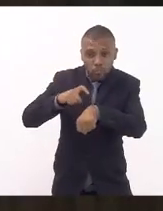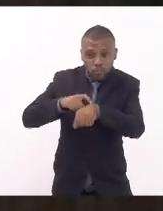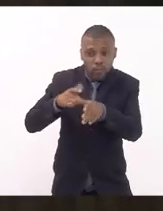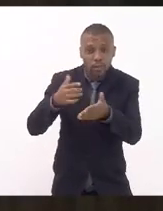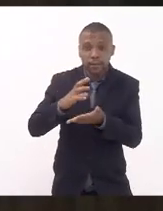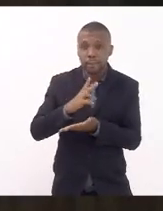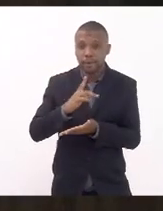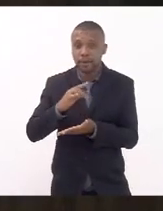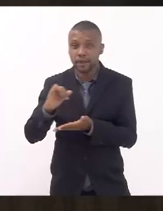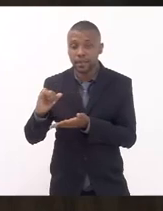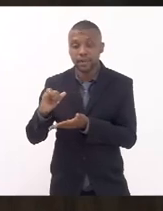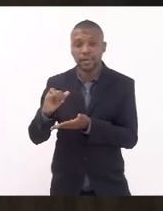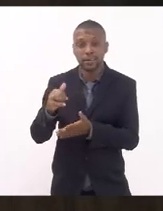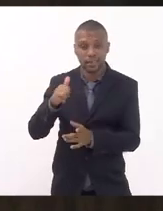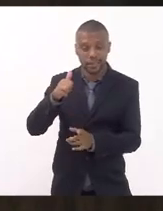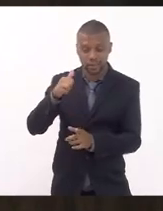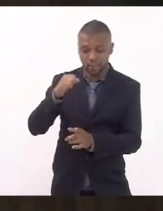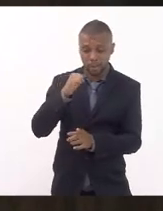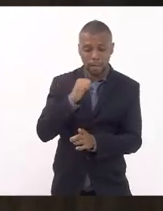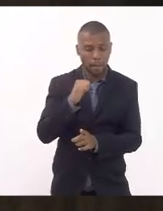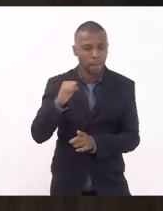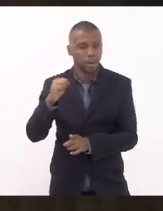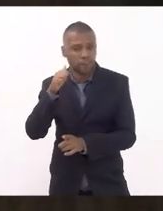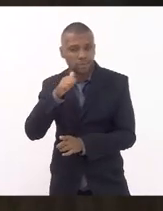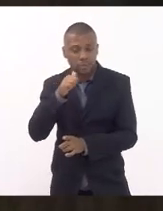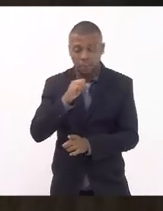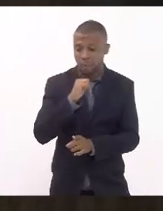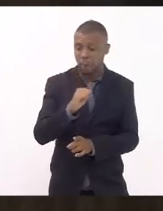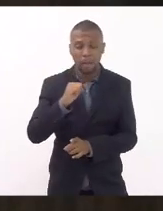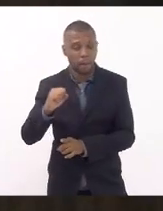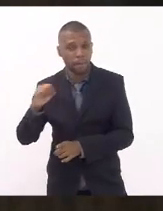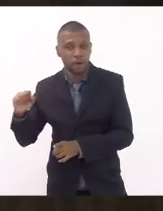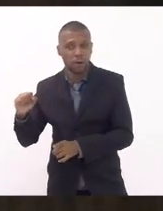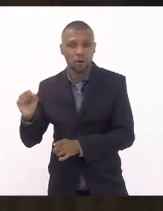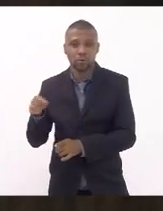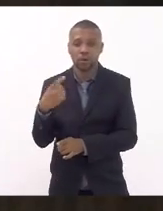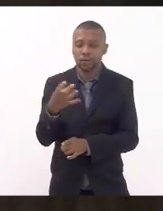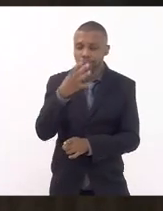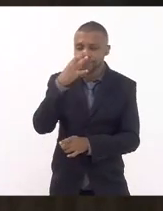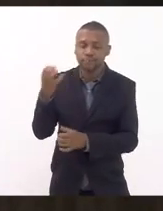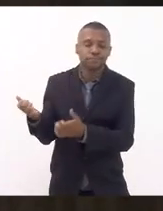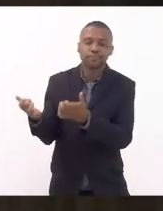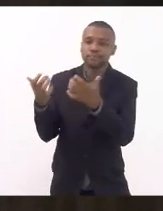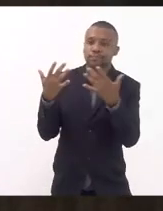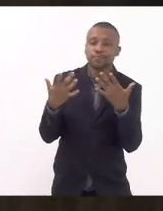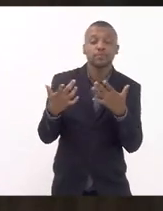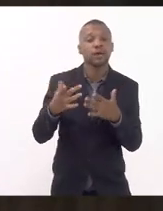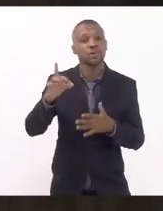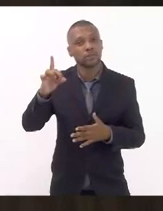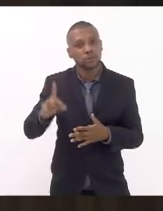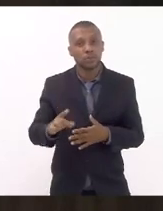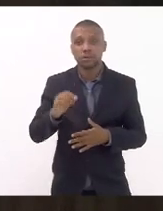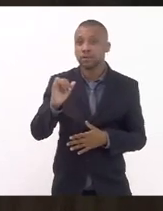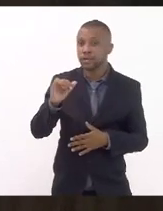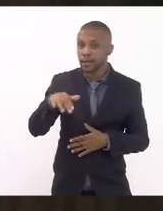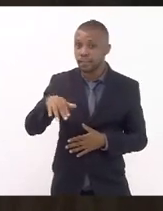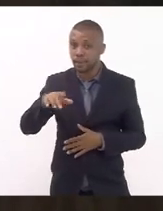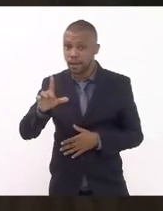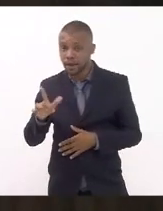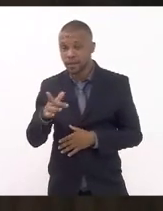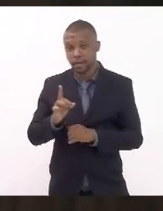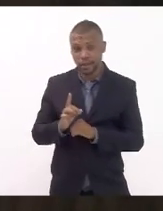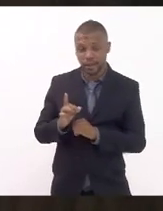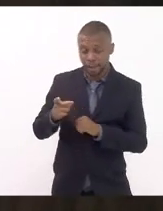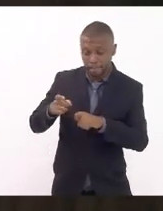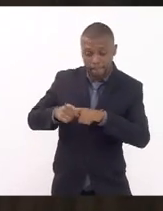feminicídio, nós tivemos aqui, ouvindo a então diretora do Instituto Médico Legal, doutora